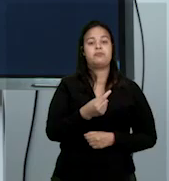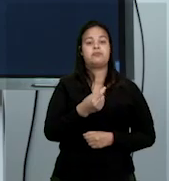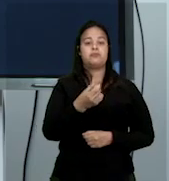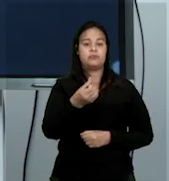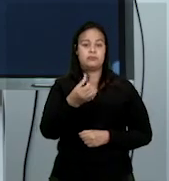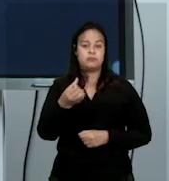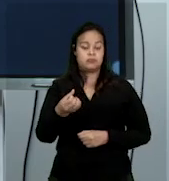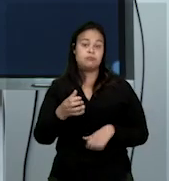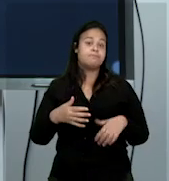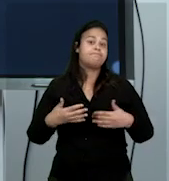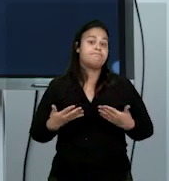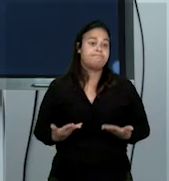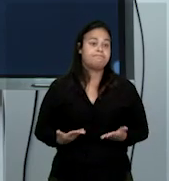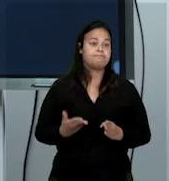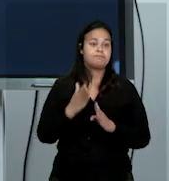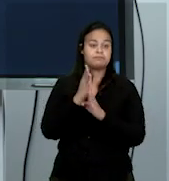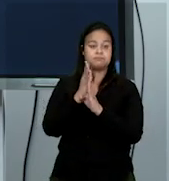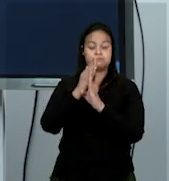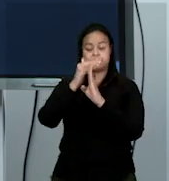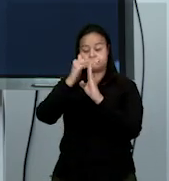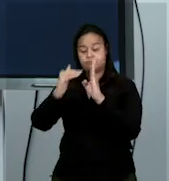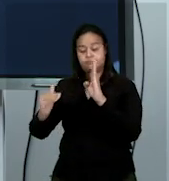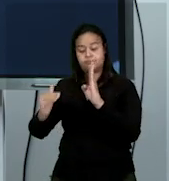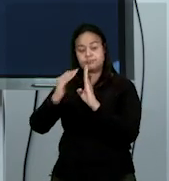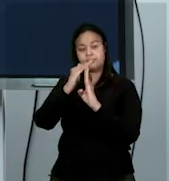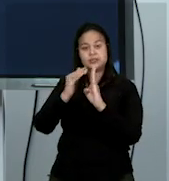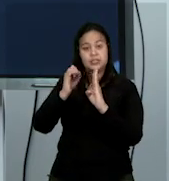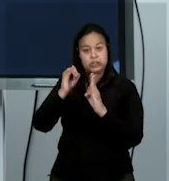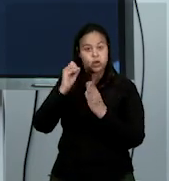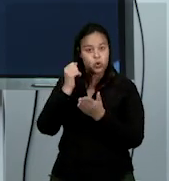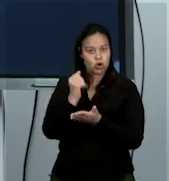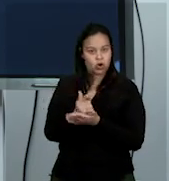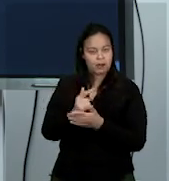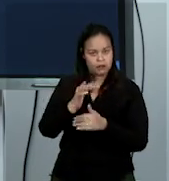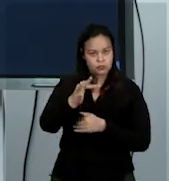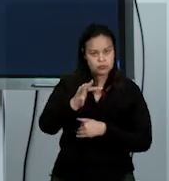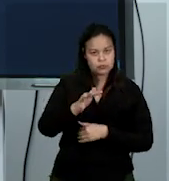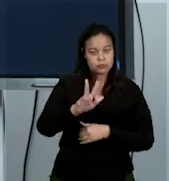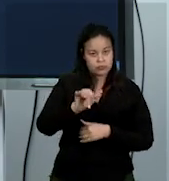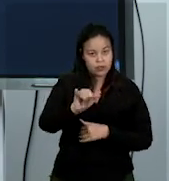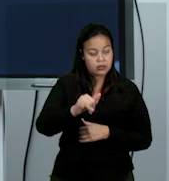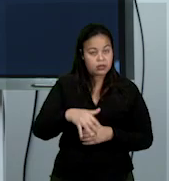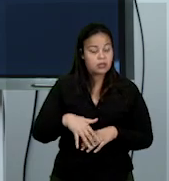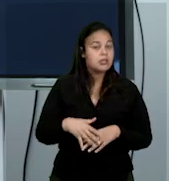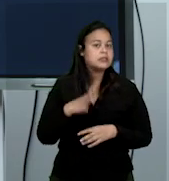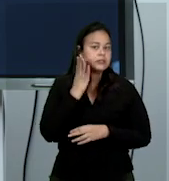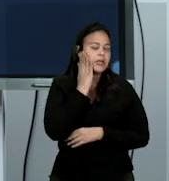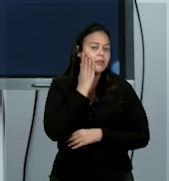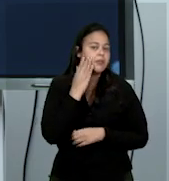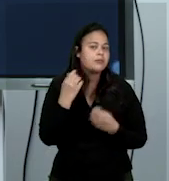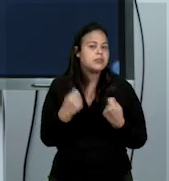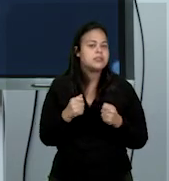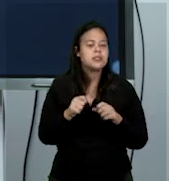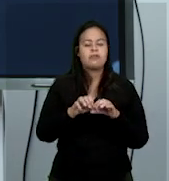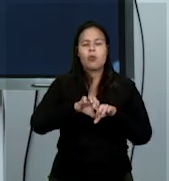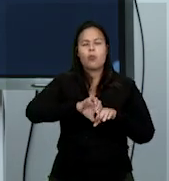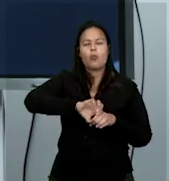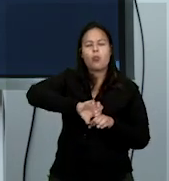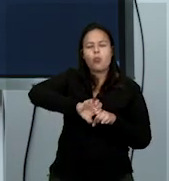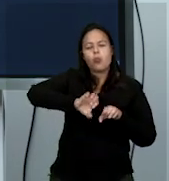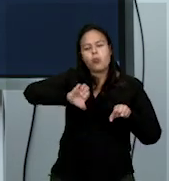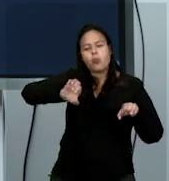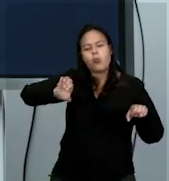5,66. Então, essa madeira aqui, ó, se eu fosse comprar essa madeira, eu saberia que eu tinha que comprar uma madeira